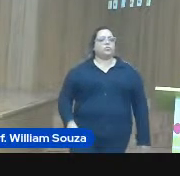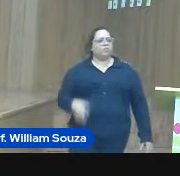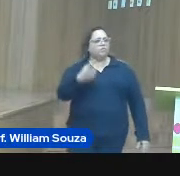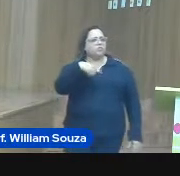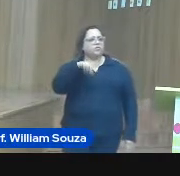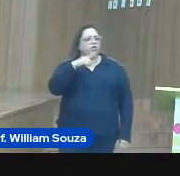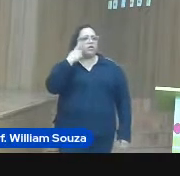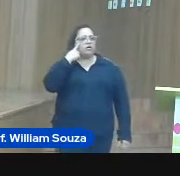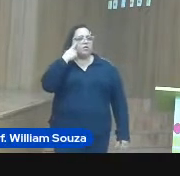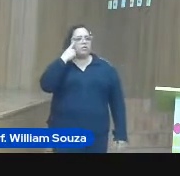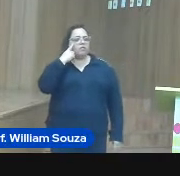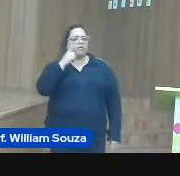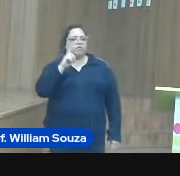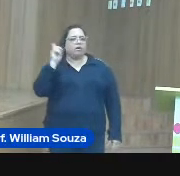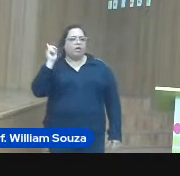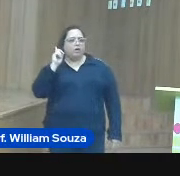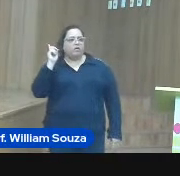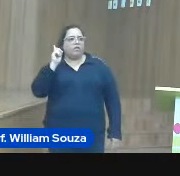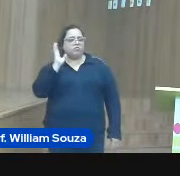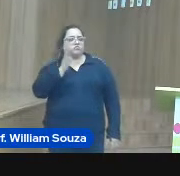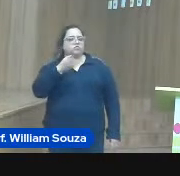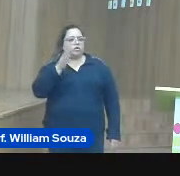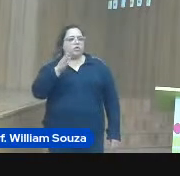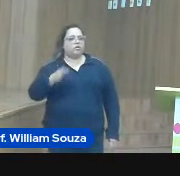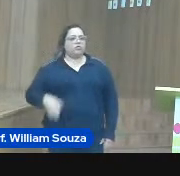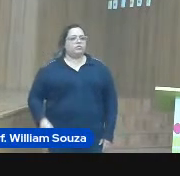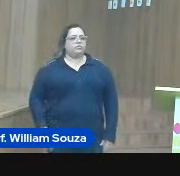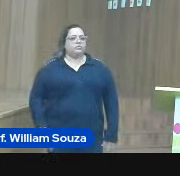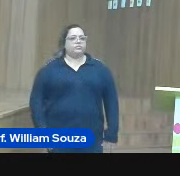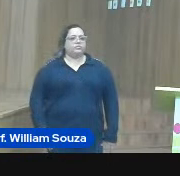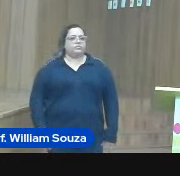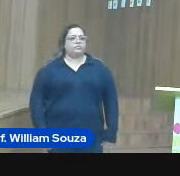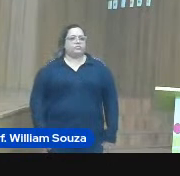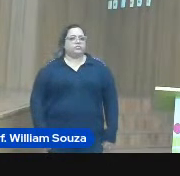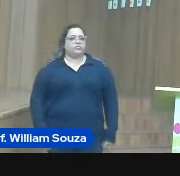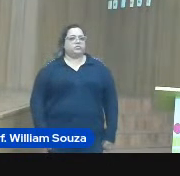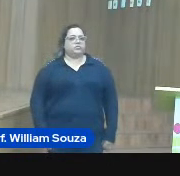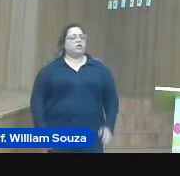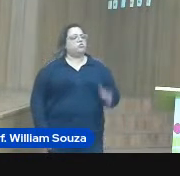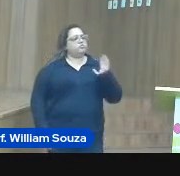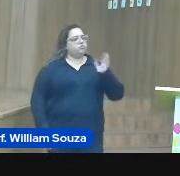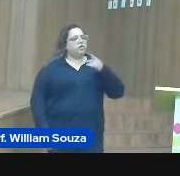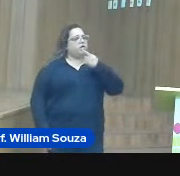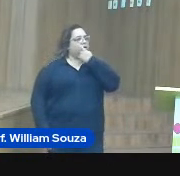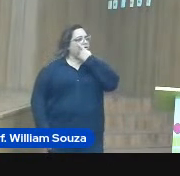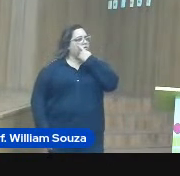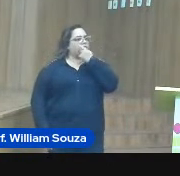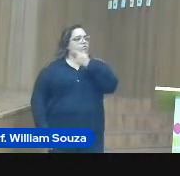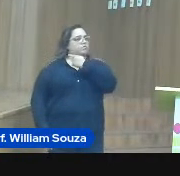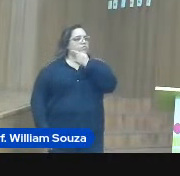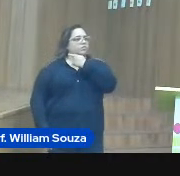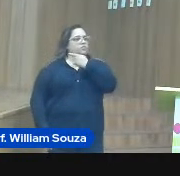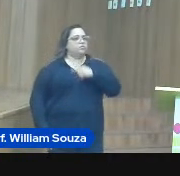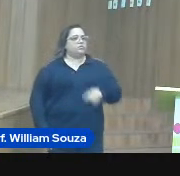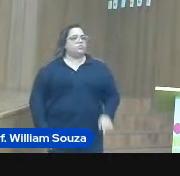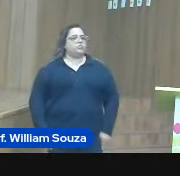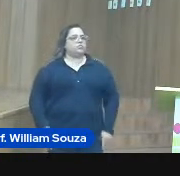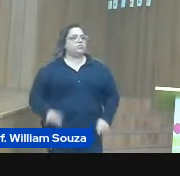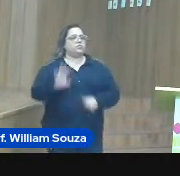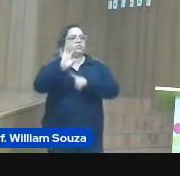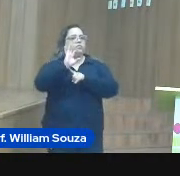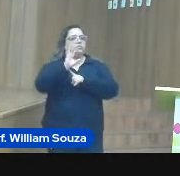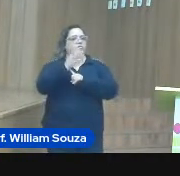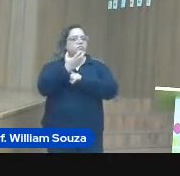que eu tô mostrando aqui na tela, vocês já viram 1 milhão de vezes. Ah, o girassol, a disposição